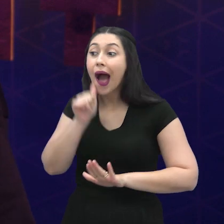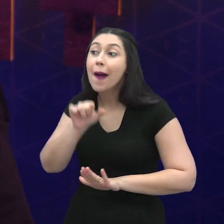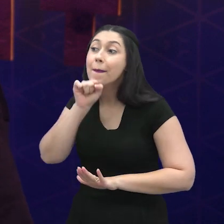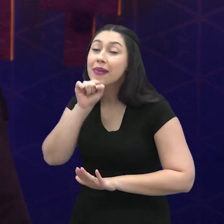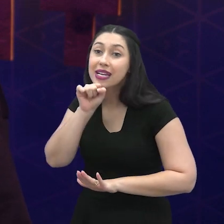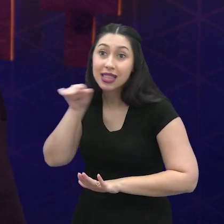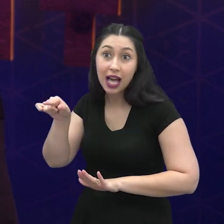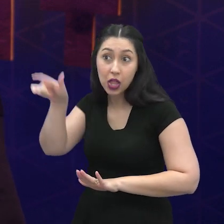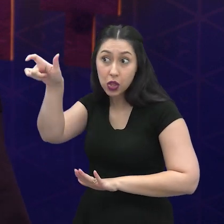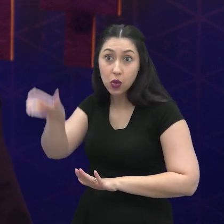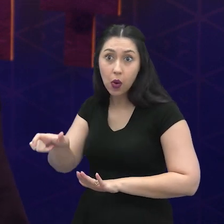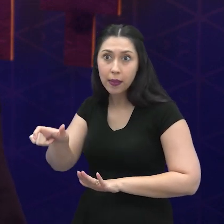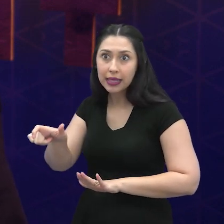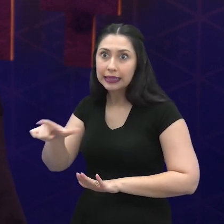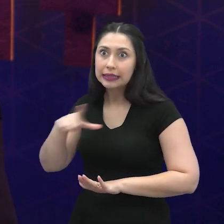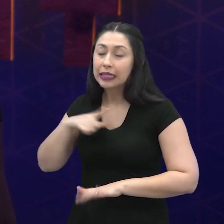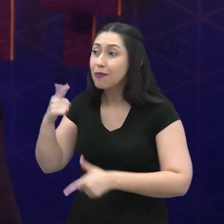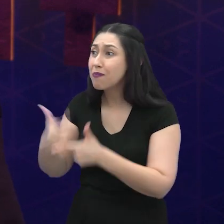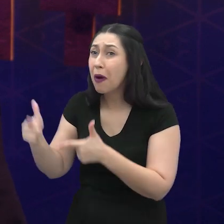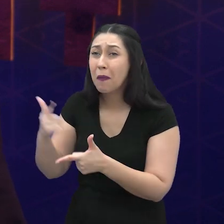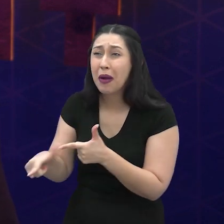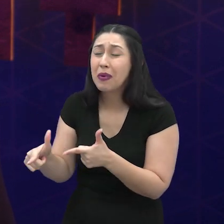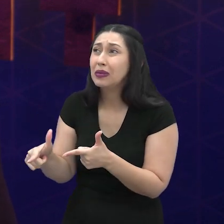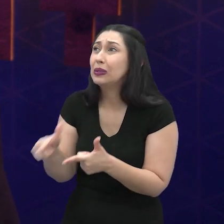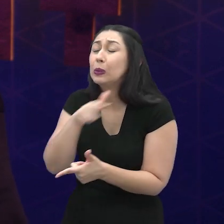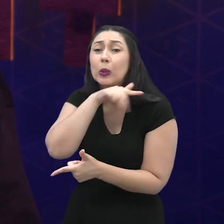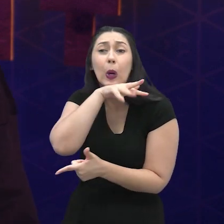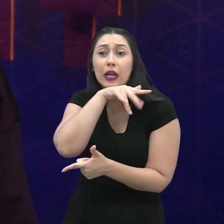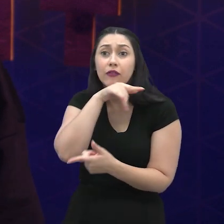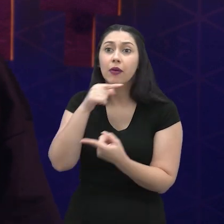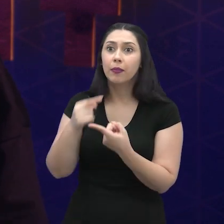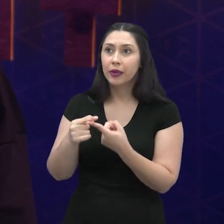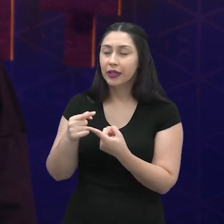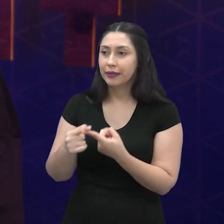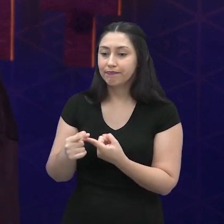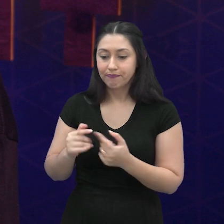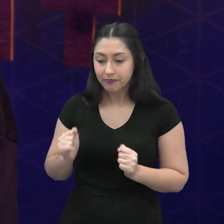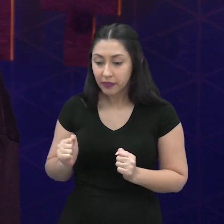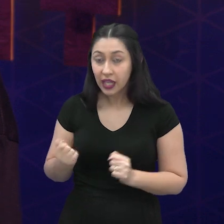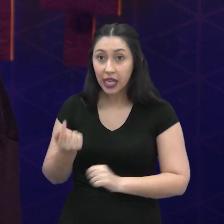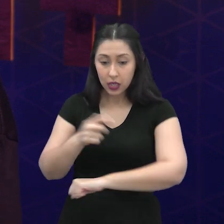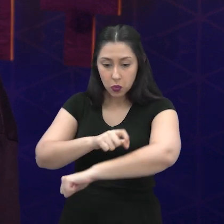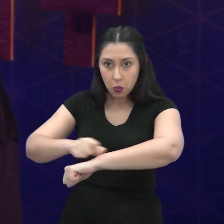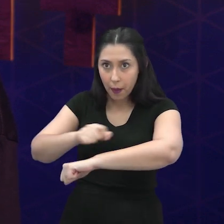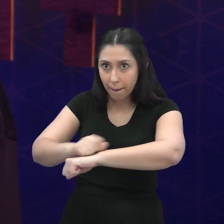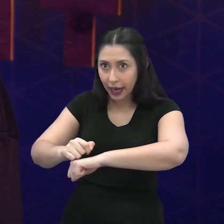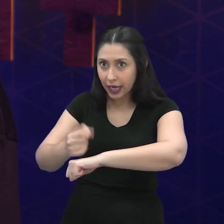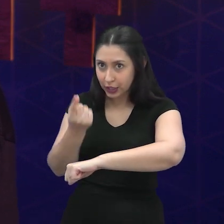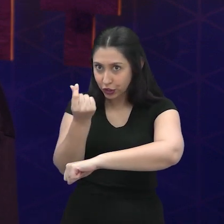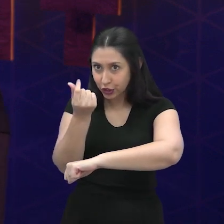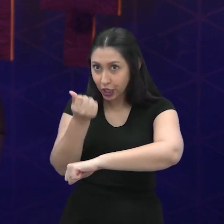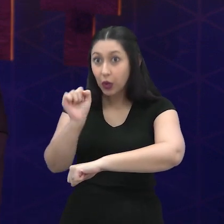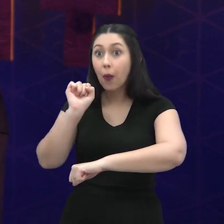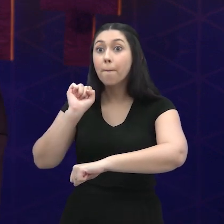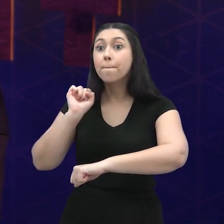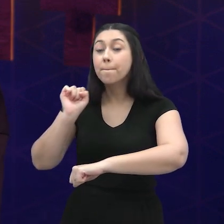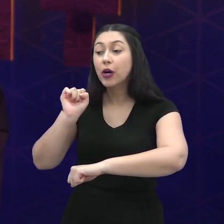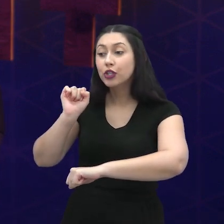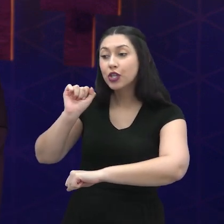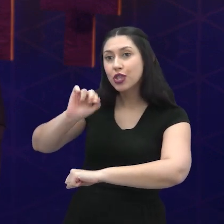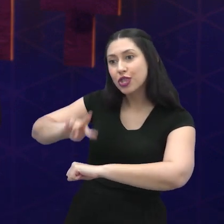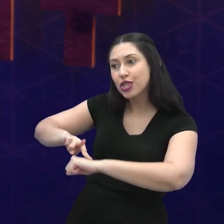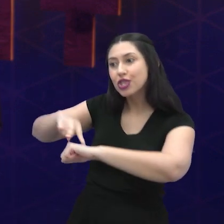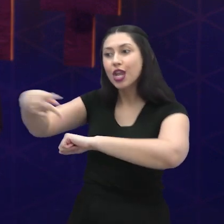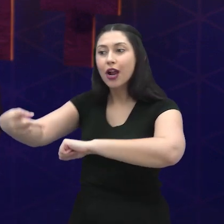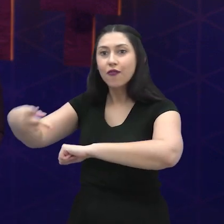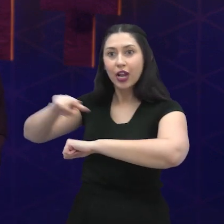do Justin Timberlake passa por uma situação horrível, assim, porque ela cede, eles podem trocar dinheiro, né? Passar dinheiro um pro outro